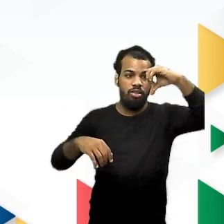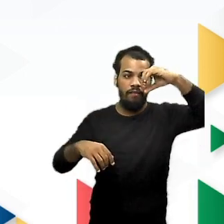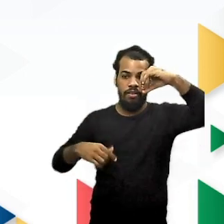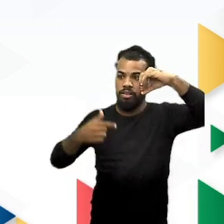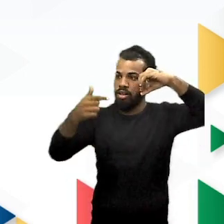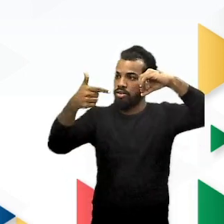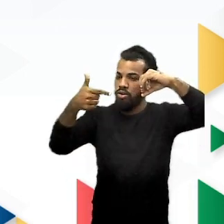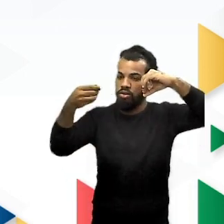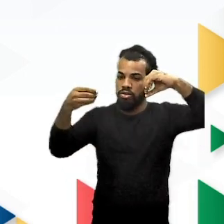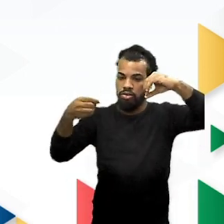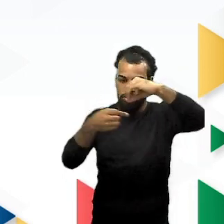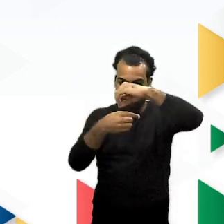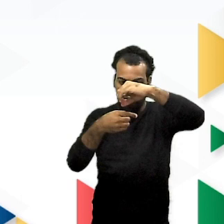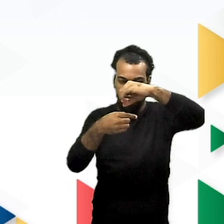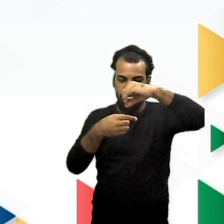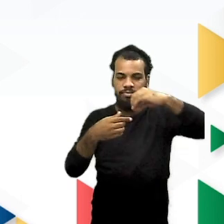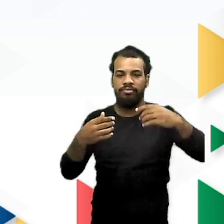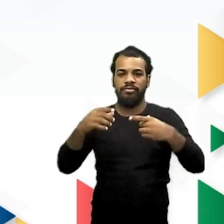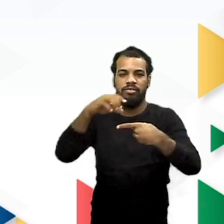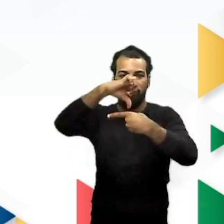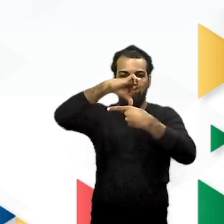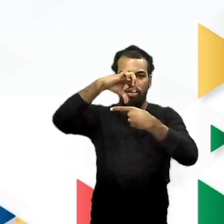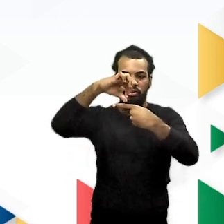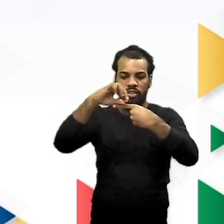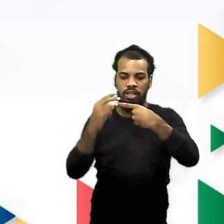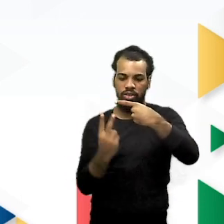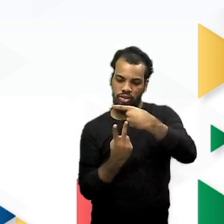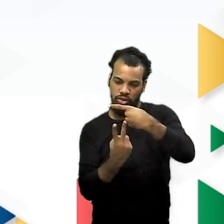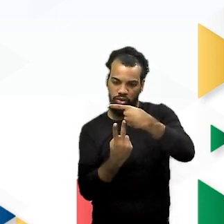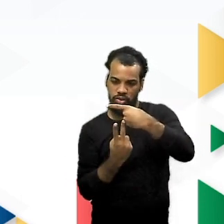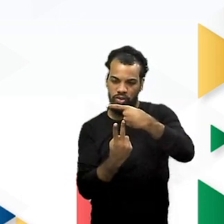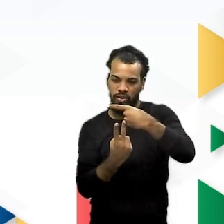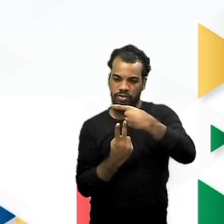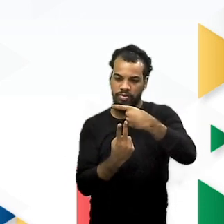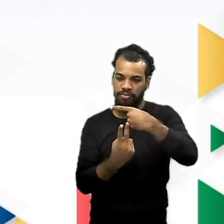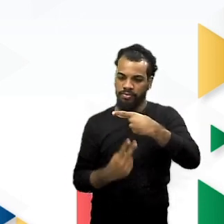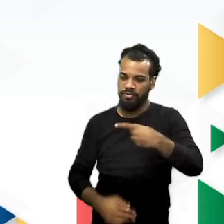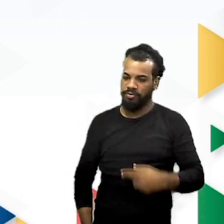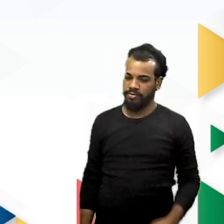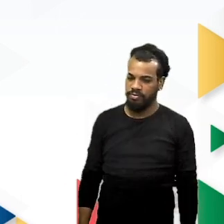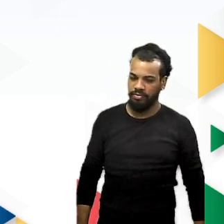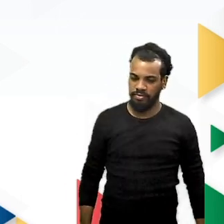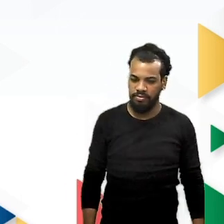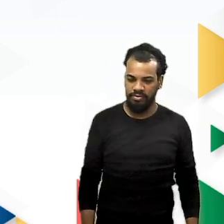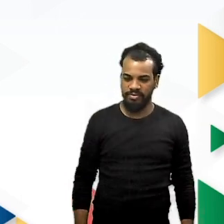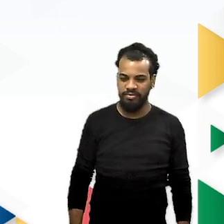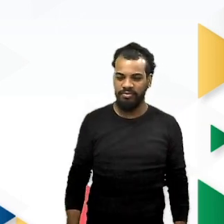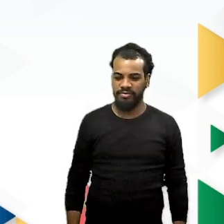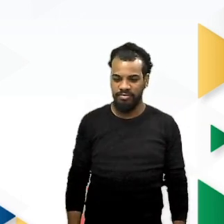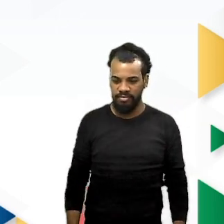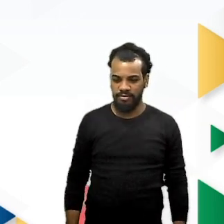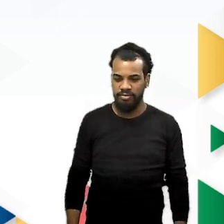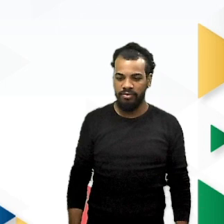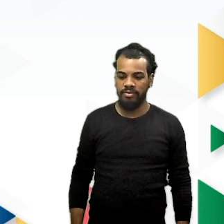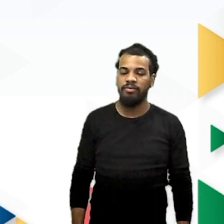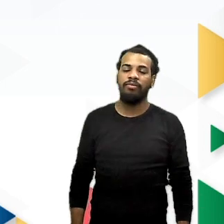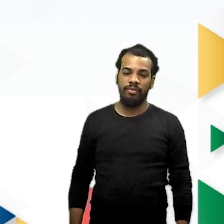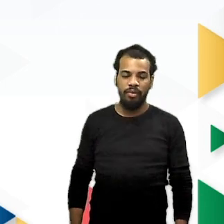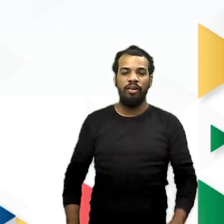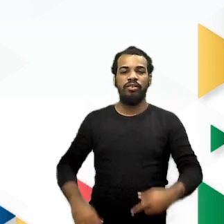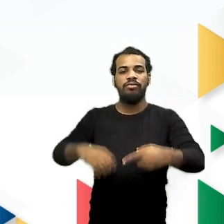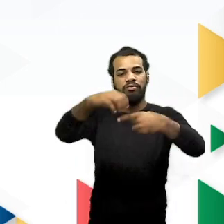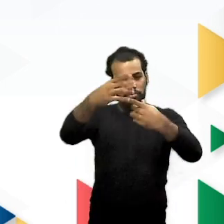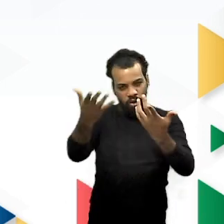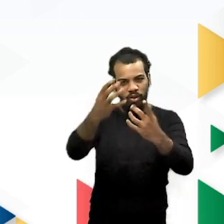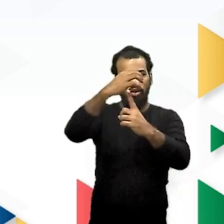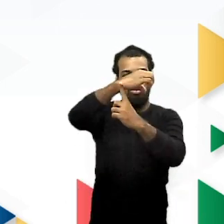Tá rápido não, né? Então segue comigo, ó. 90 dividido por 2 vai dar 45. Ou seja, o